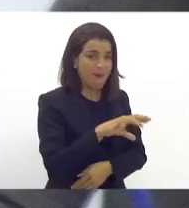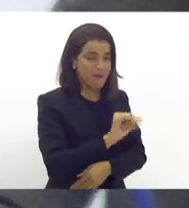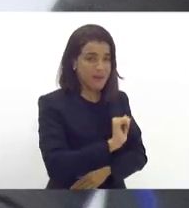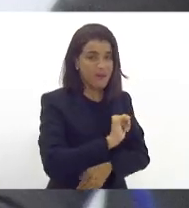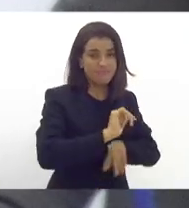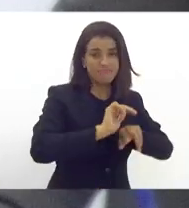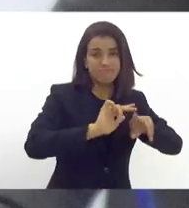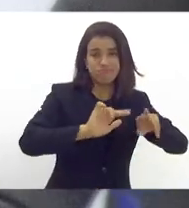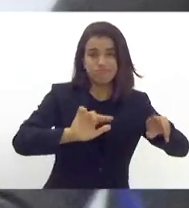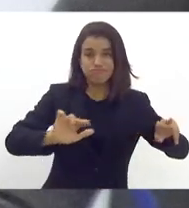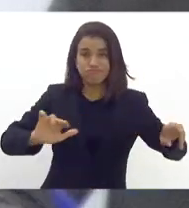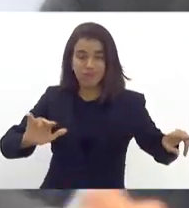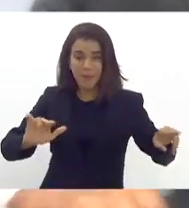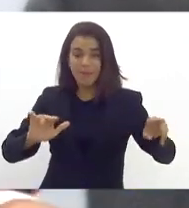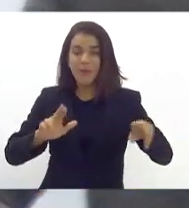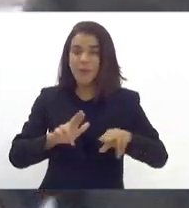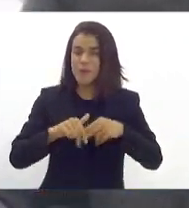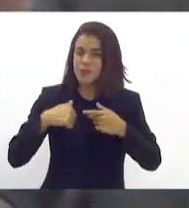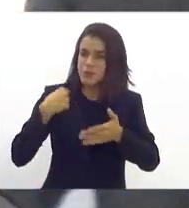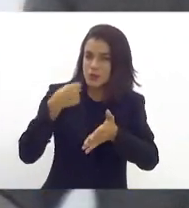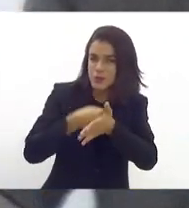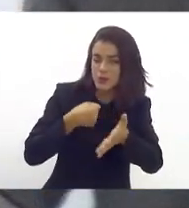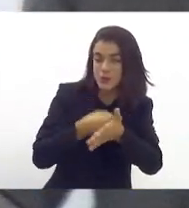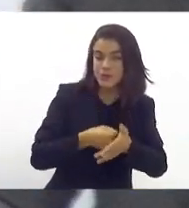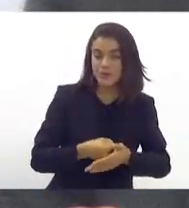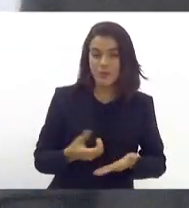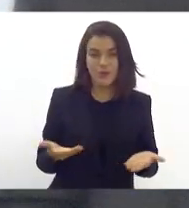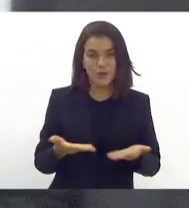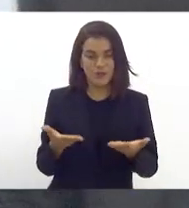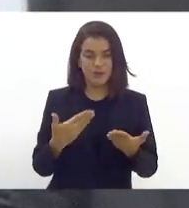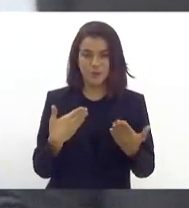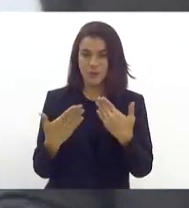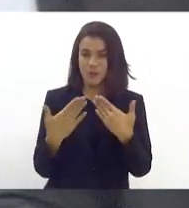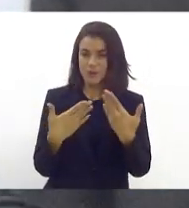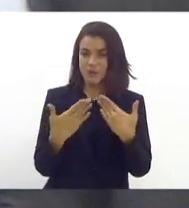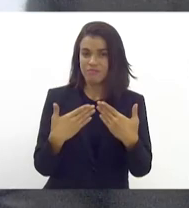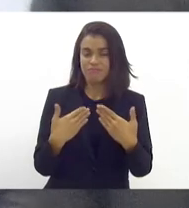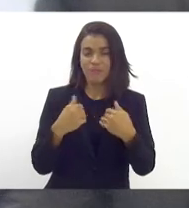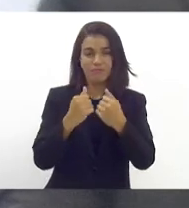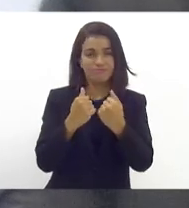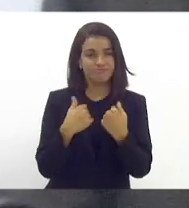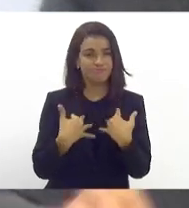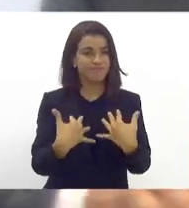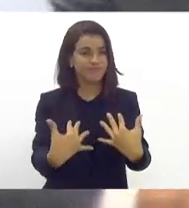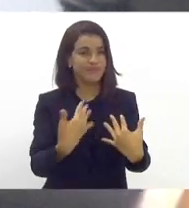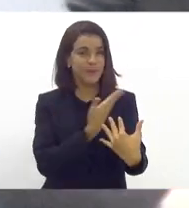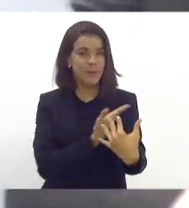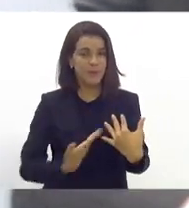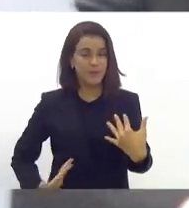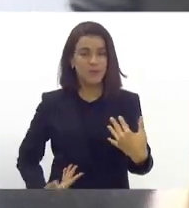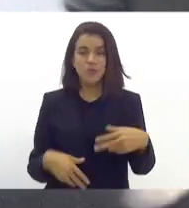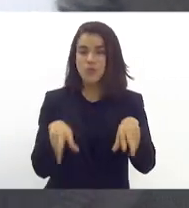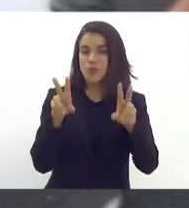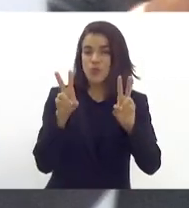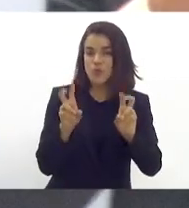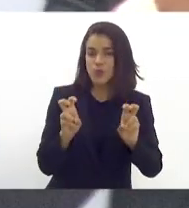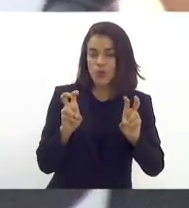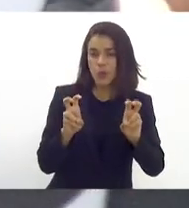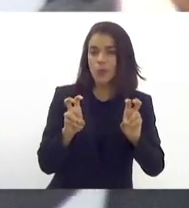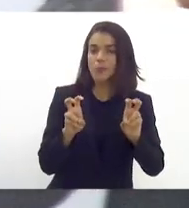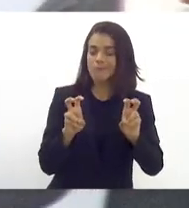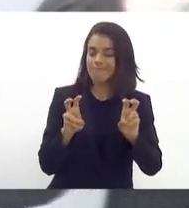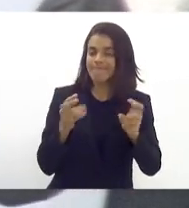forma e é por isso que nós temos lutado hoje nós vamos falar aqui nessa audiência pública de um assunto extremamente